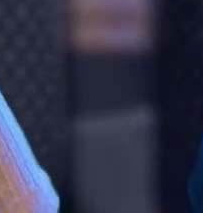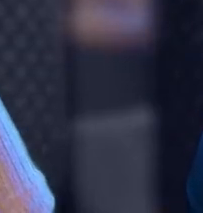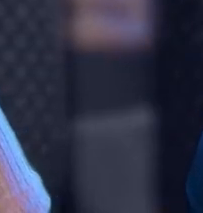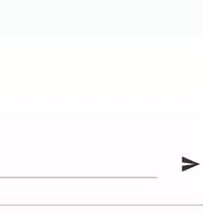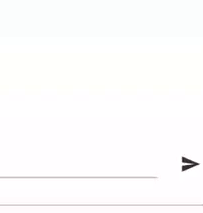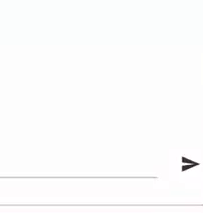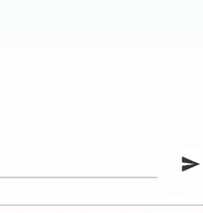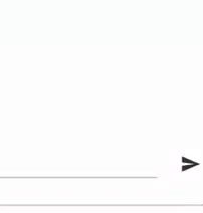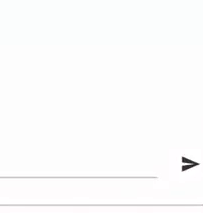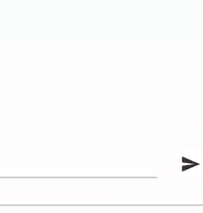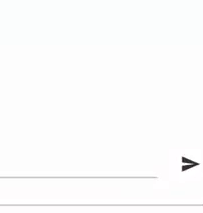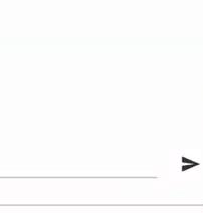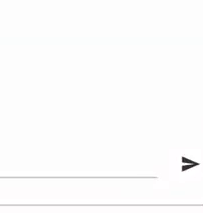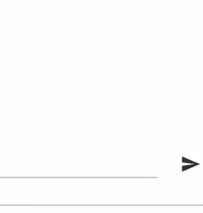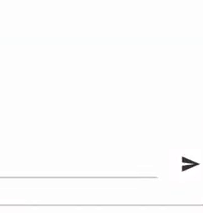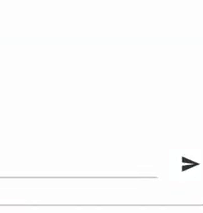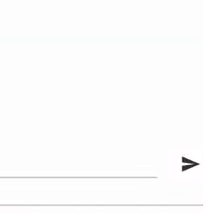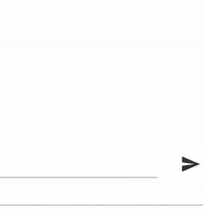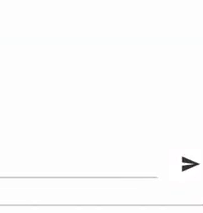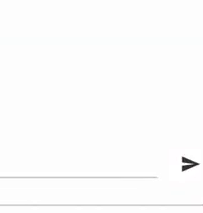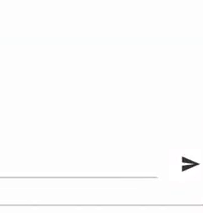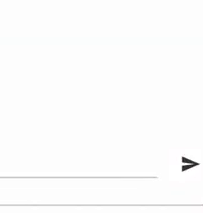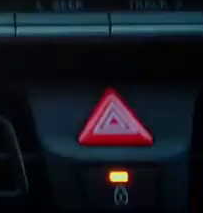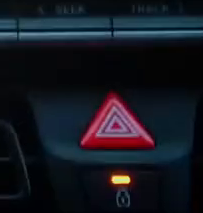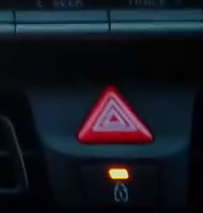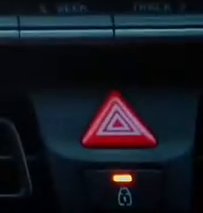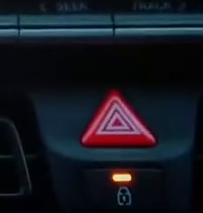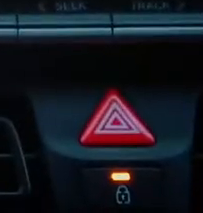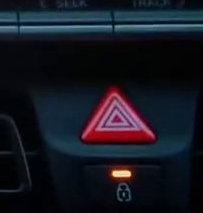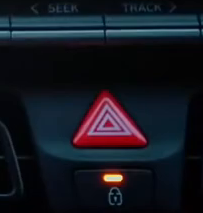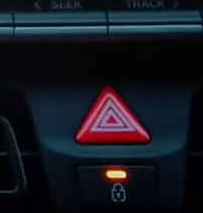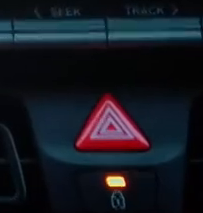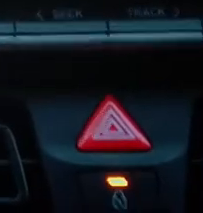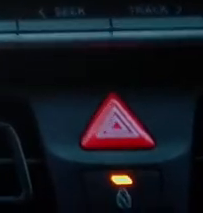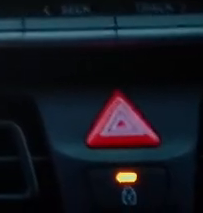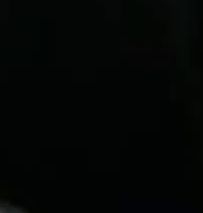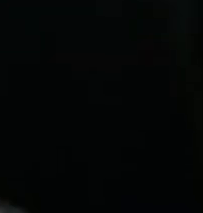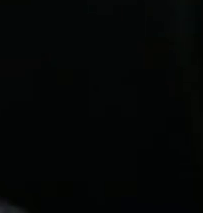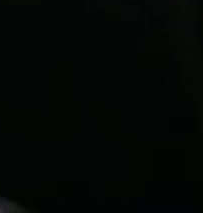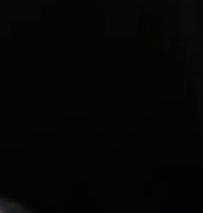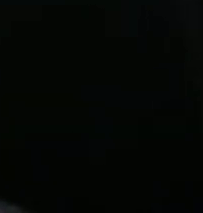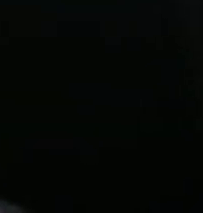expandindo as diferentes formas de contar e ouvir